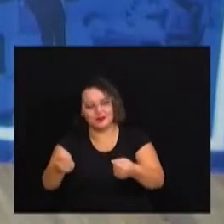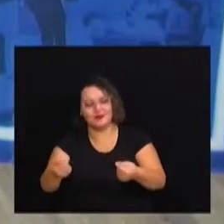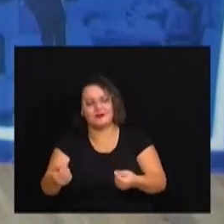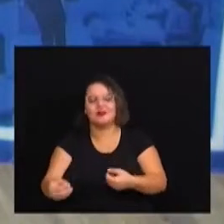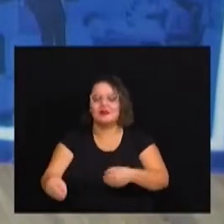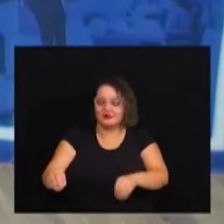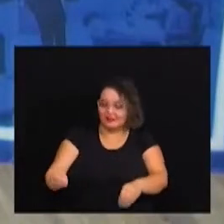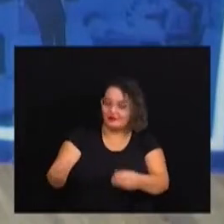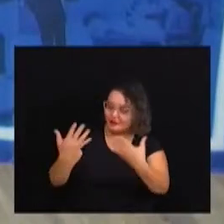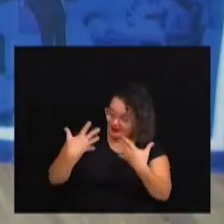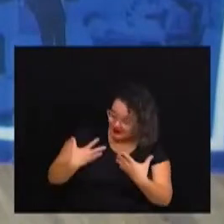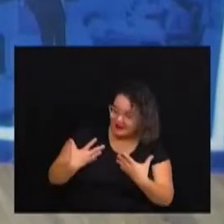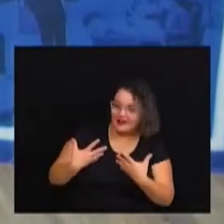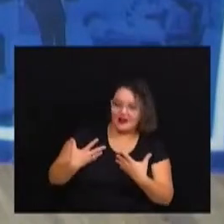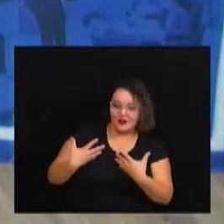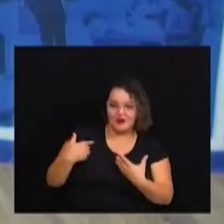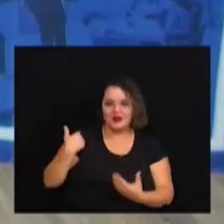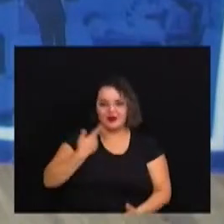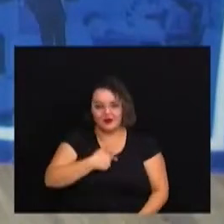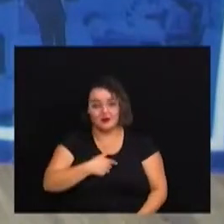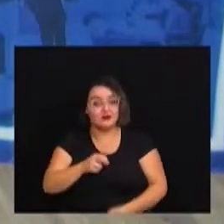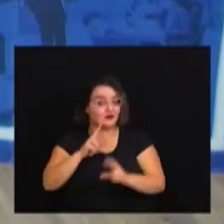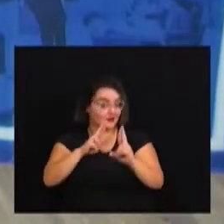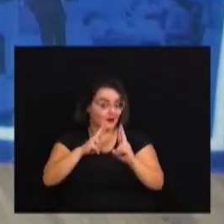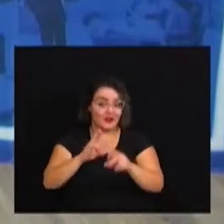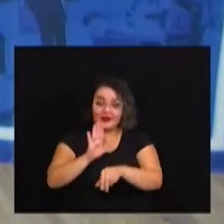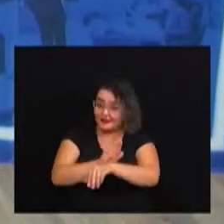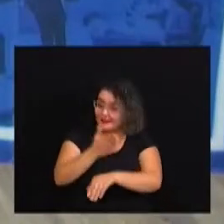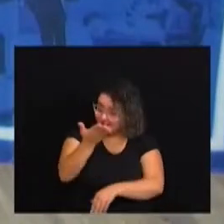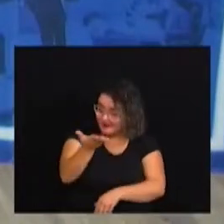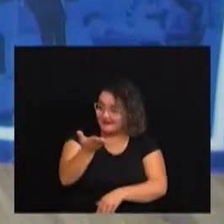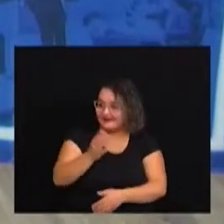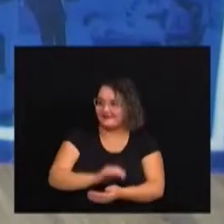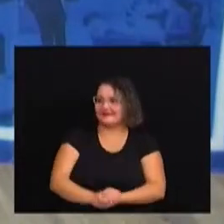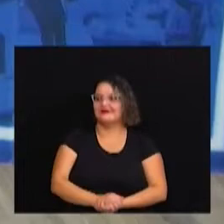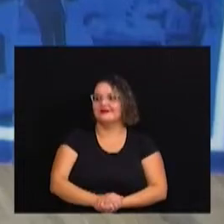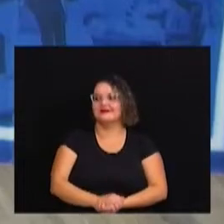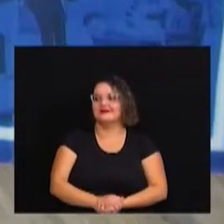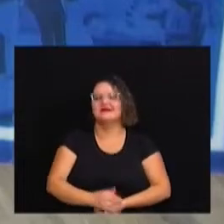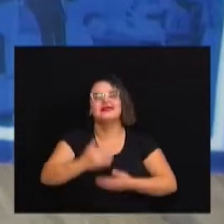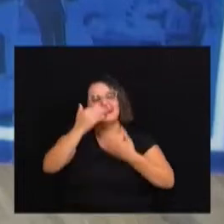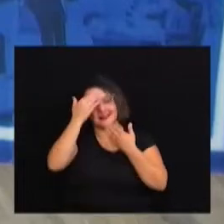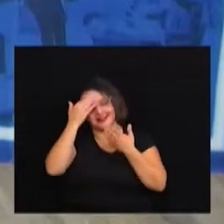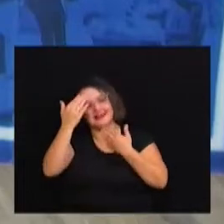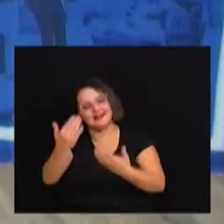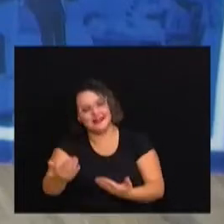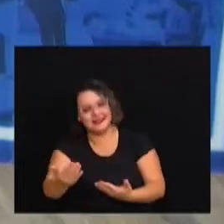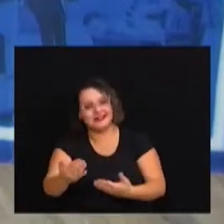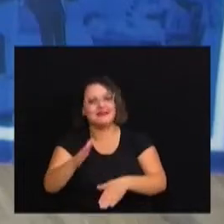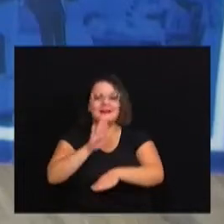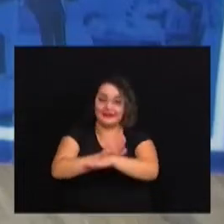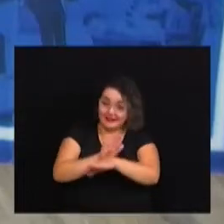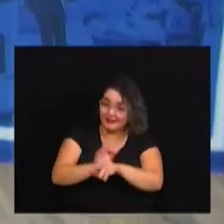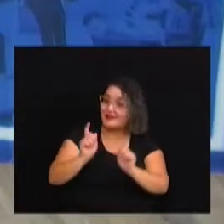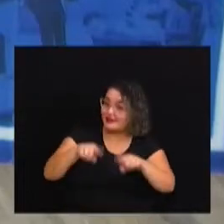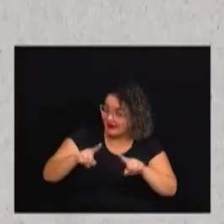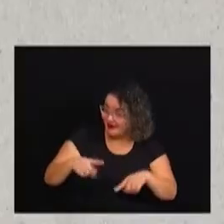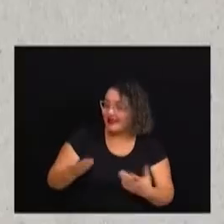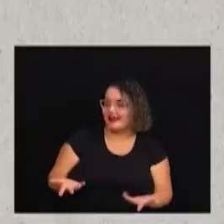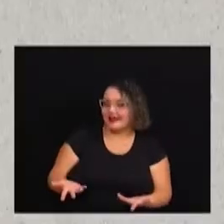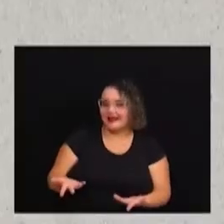deu hoje aqui para a gente. Espero que tenha ajudado alguém aí do outro lado. Eu que agradeço, espero que tenha ajudado